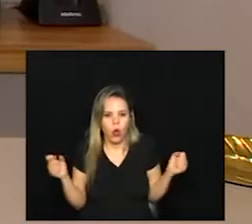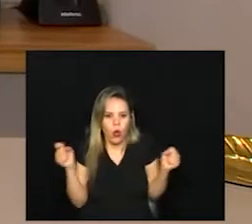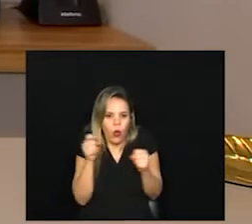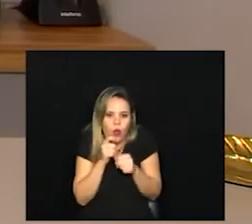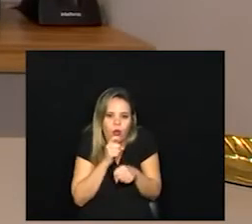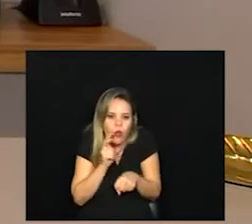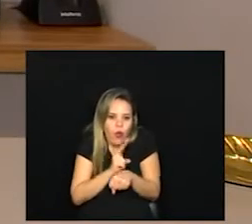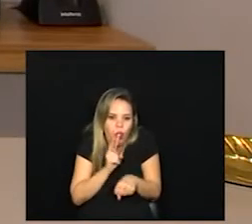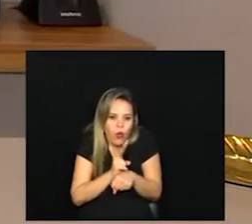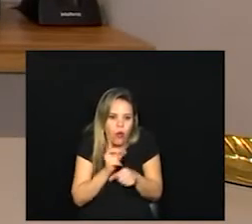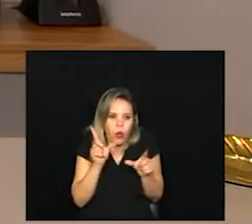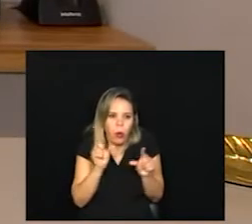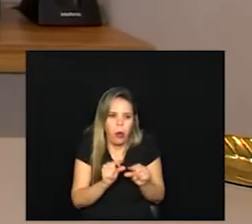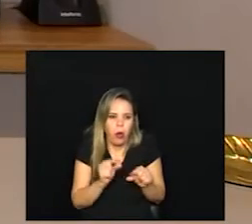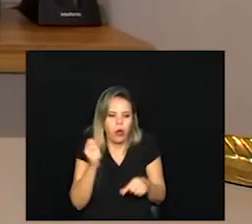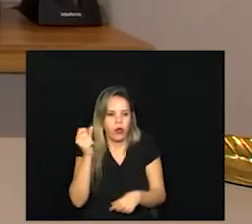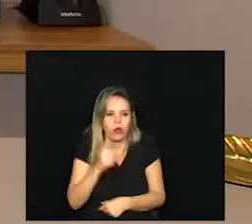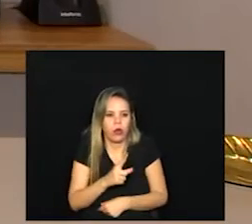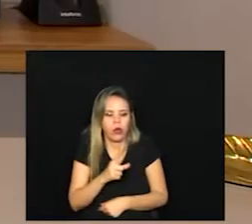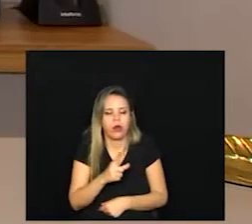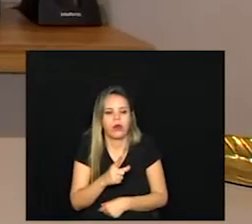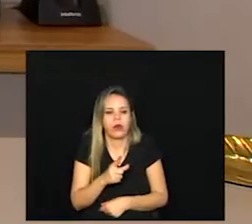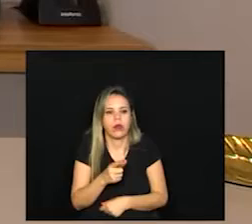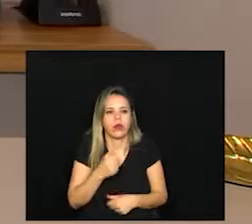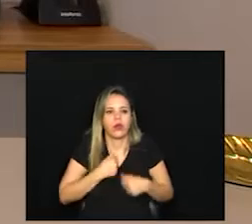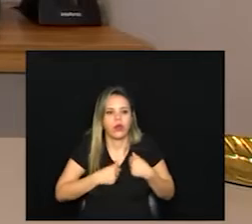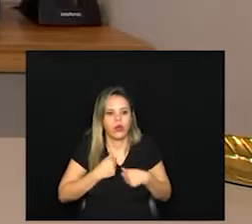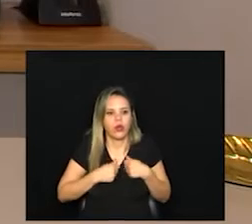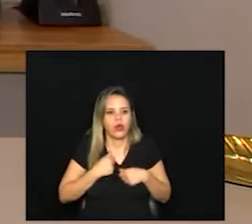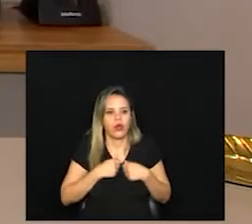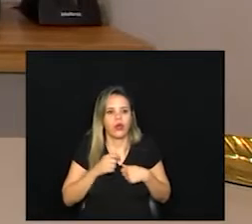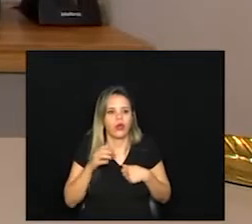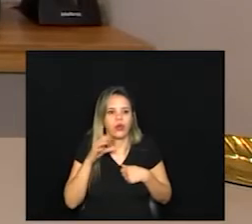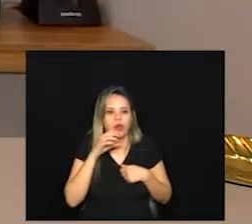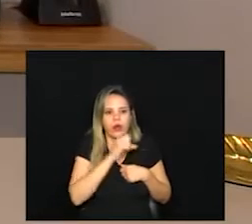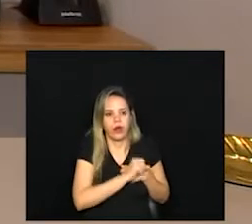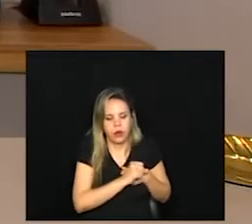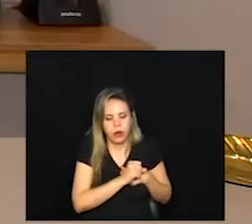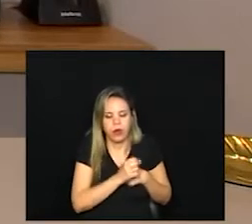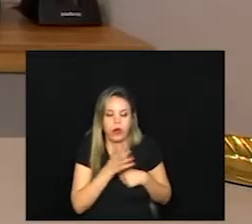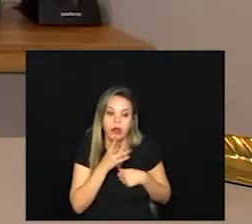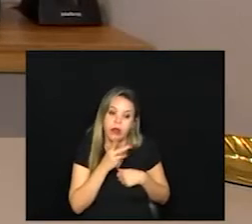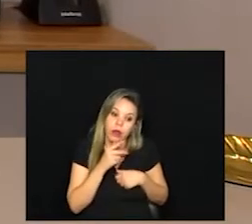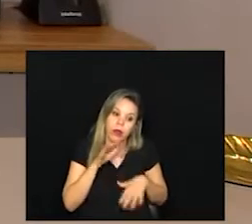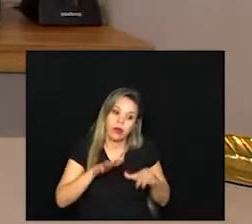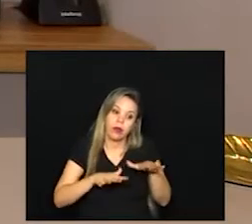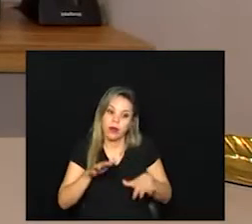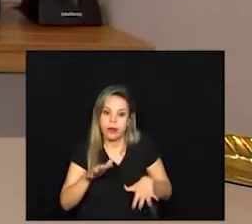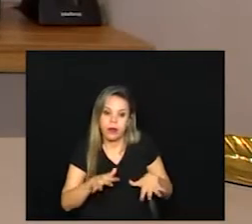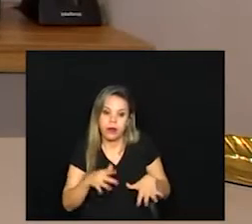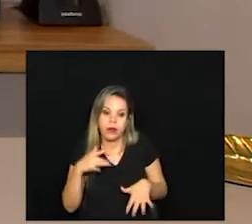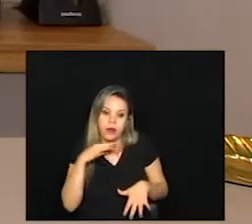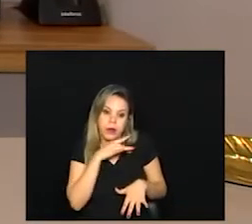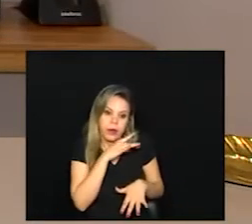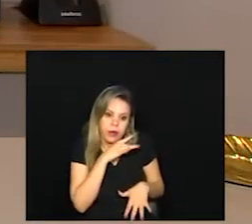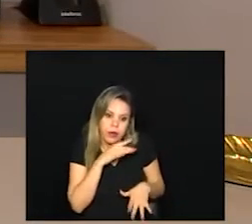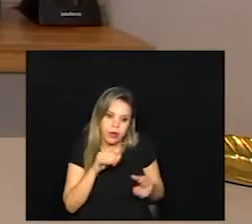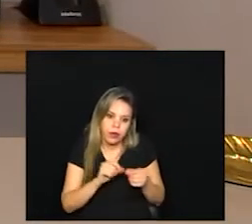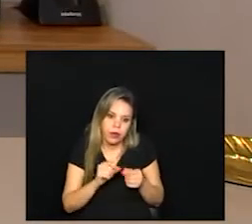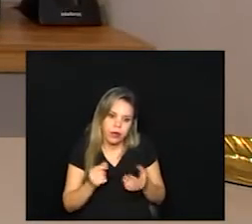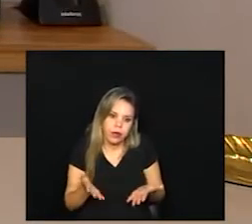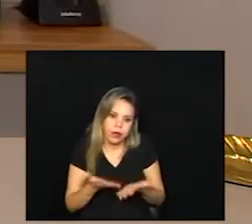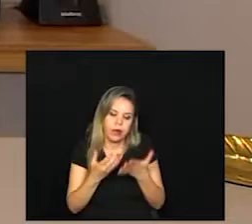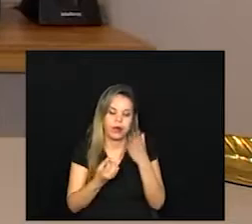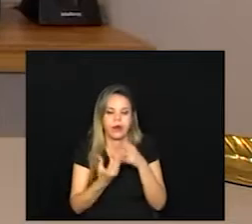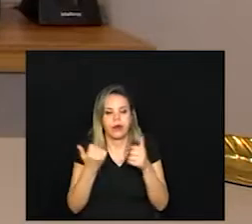agasalhadas, pegando menos sol, e até mesmo os banhos, que tende a ficar mais demorado e mais quente, eles favorecem,